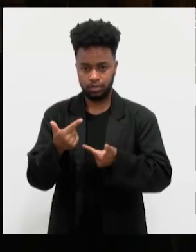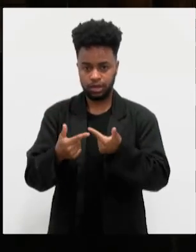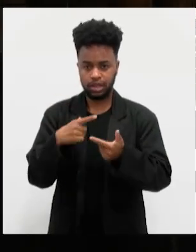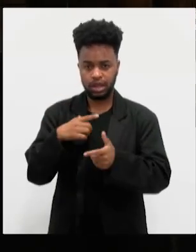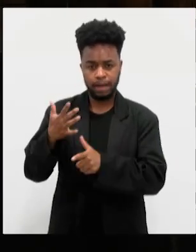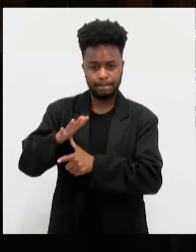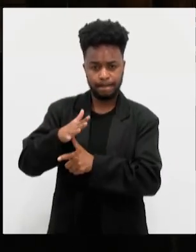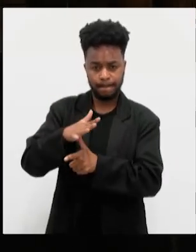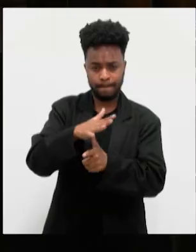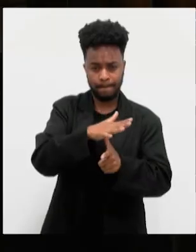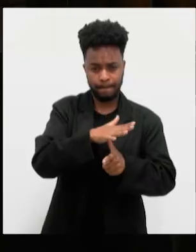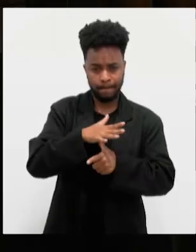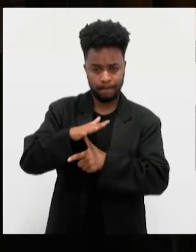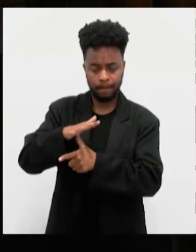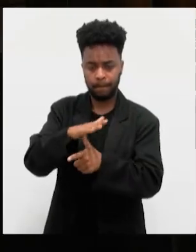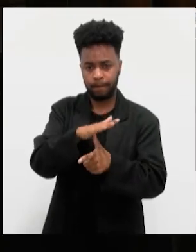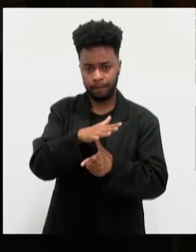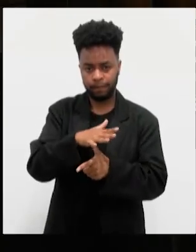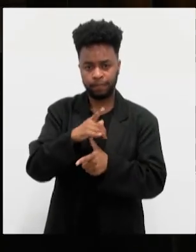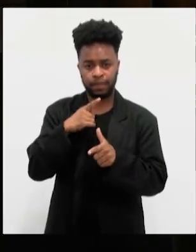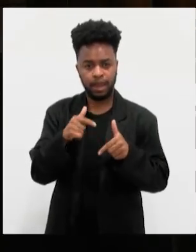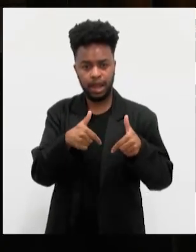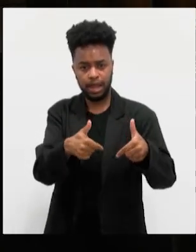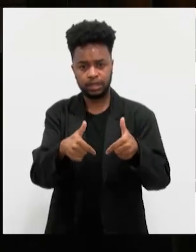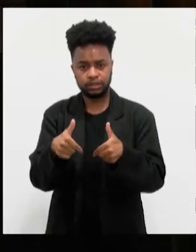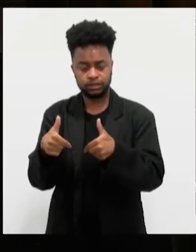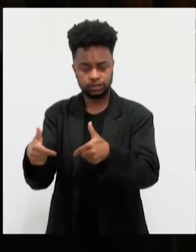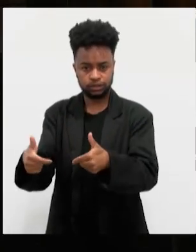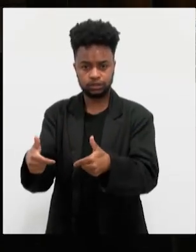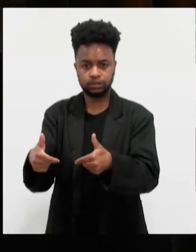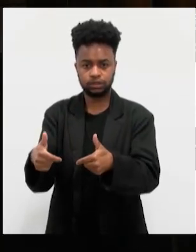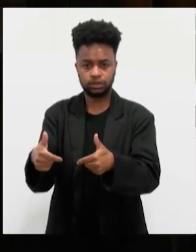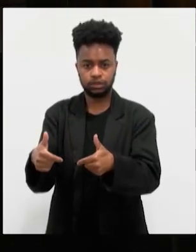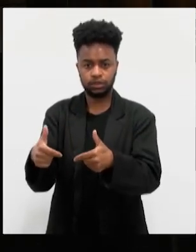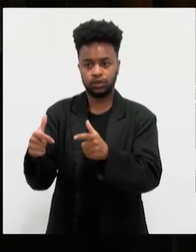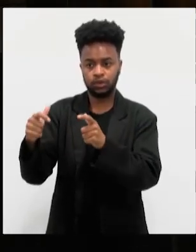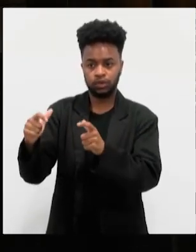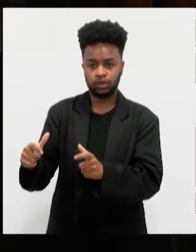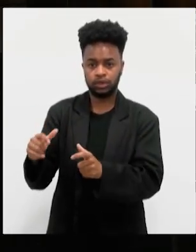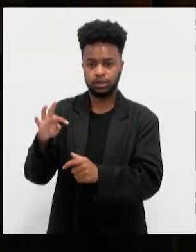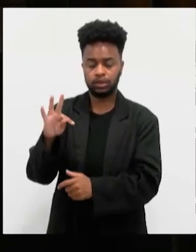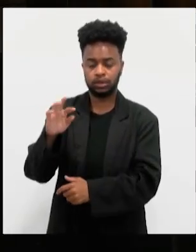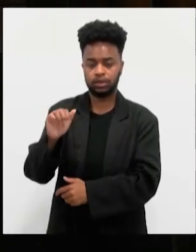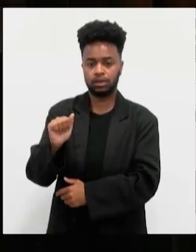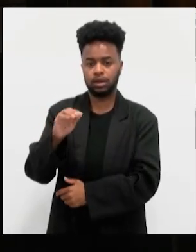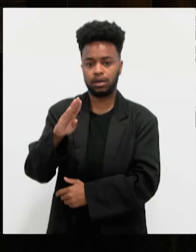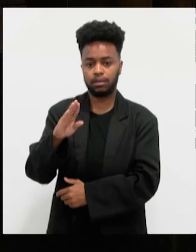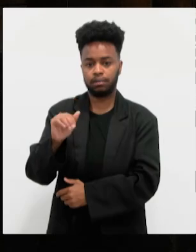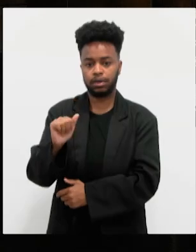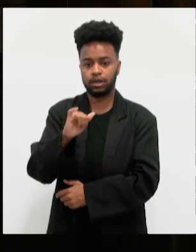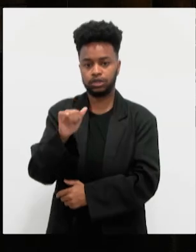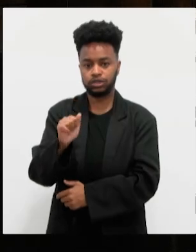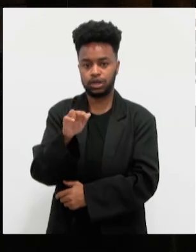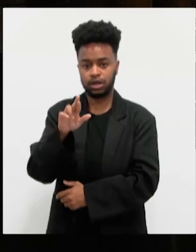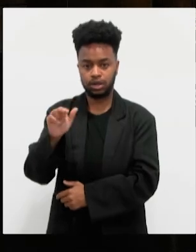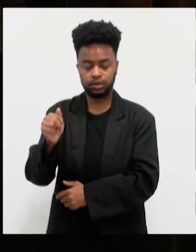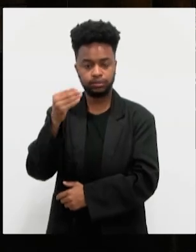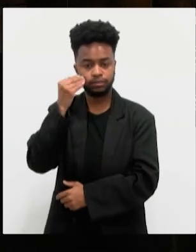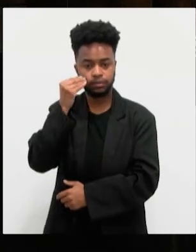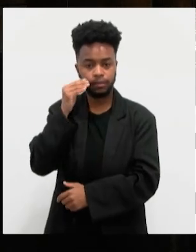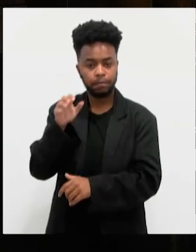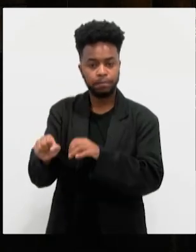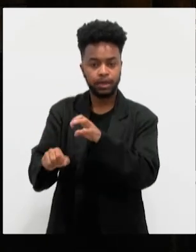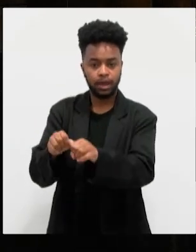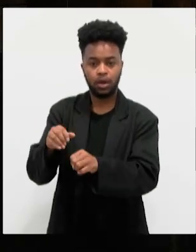helicóptero sobrevoando, operação na ladeira do Tabajara, a pegar os